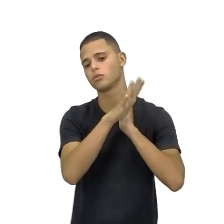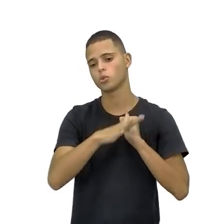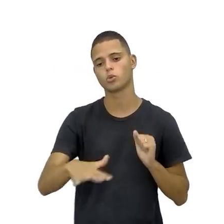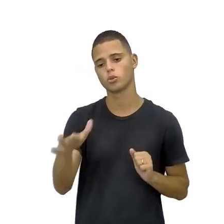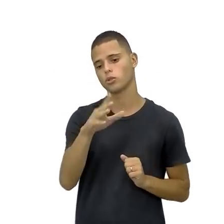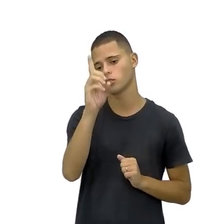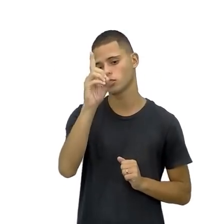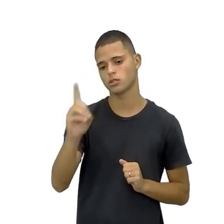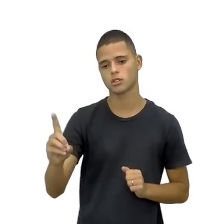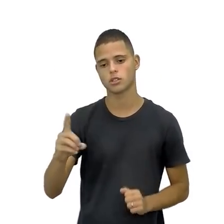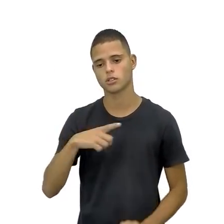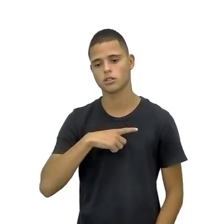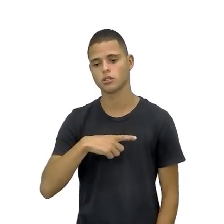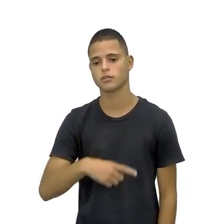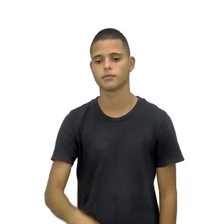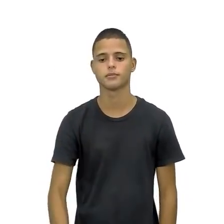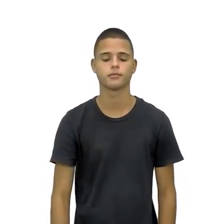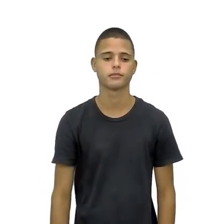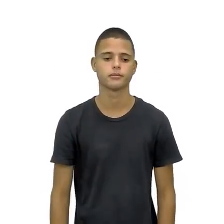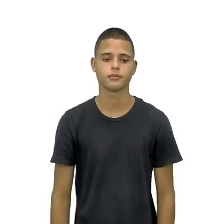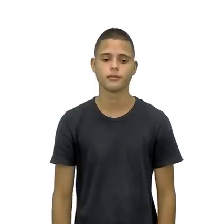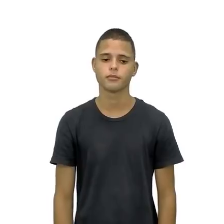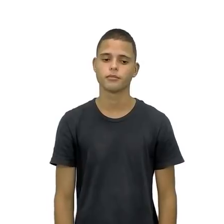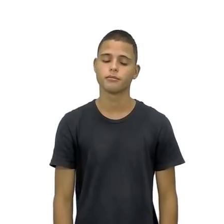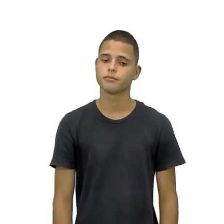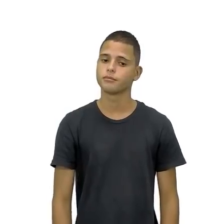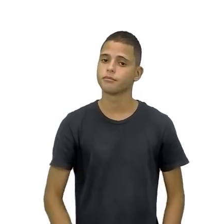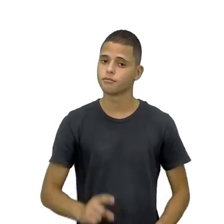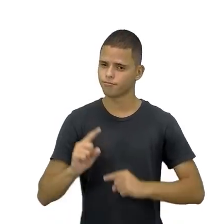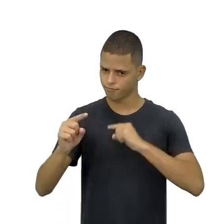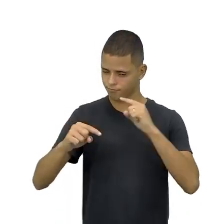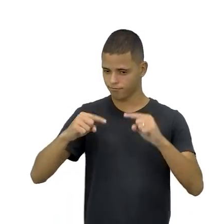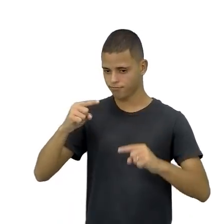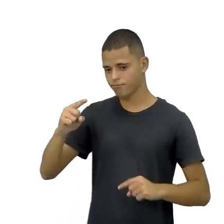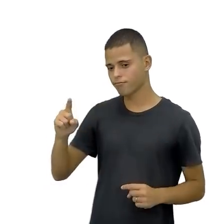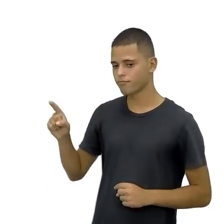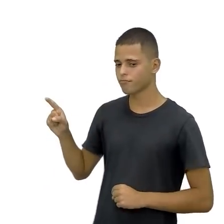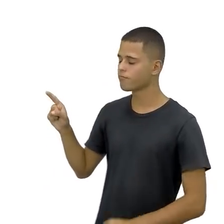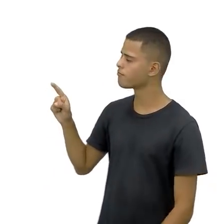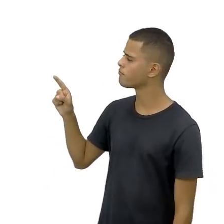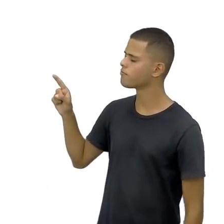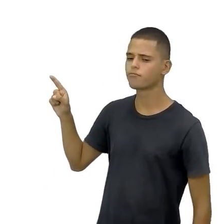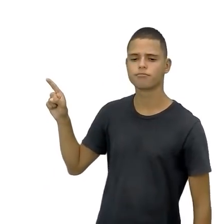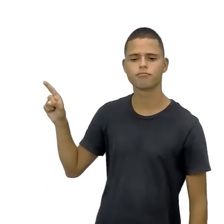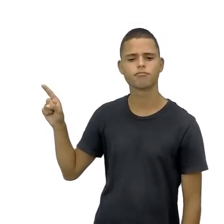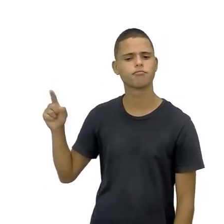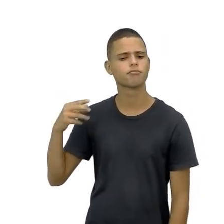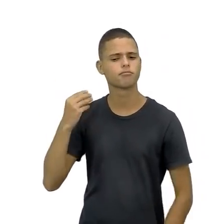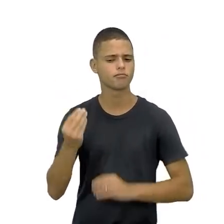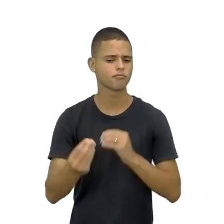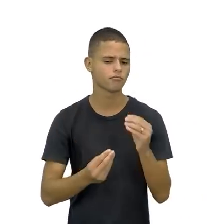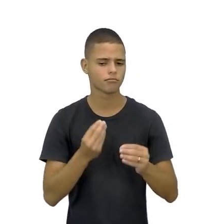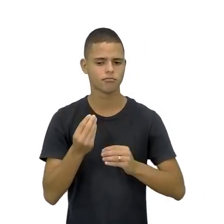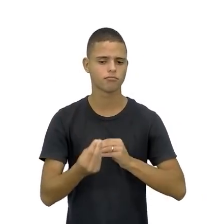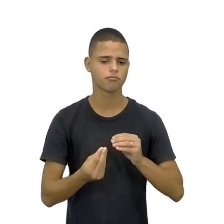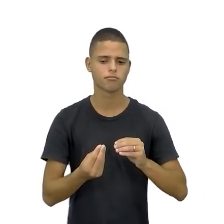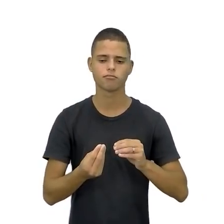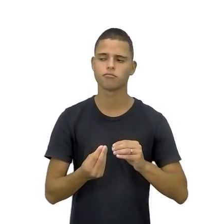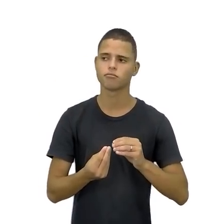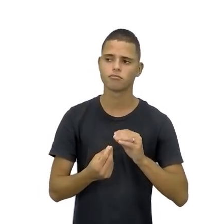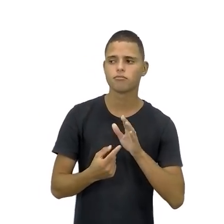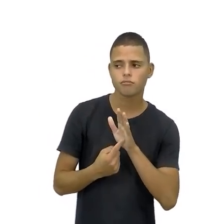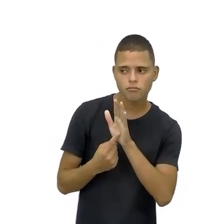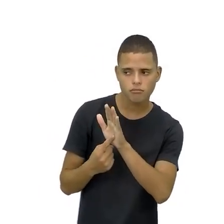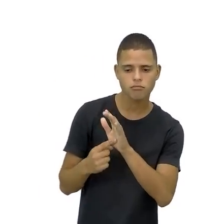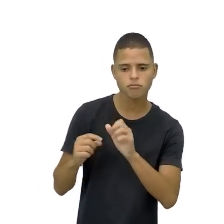desenvolver isso. Depois, nós temos que pensar em como vamos direcionar as formas de engajamento dos estudantes. Então,